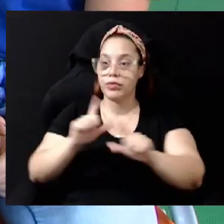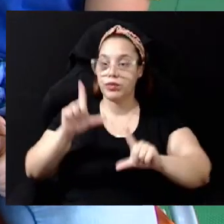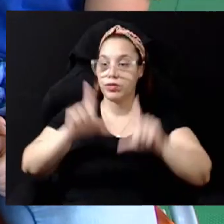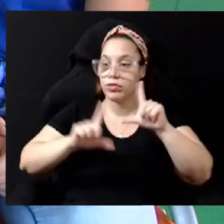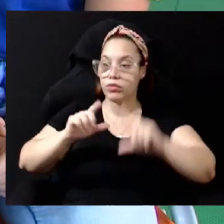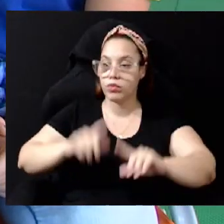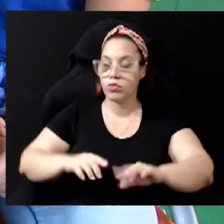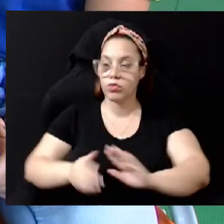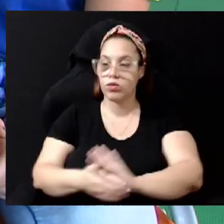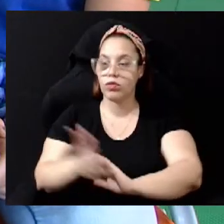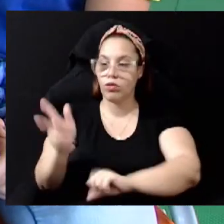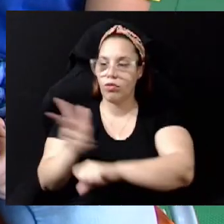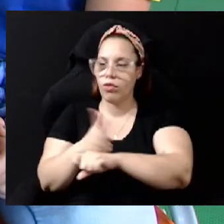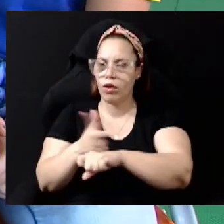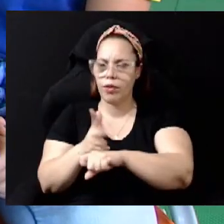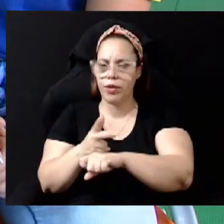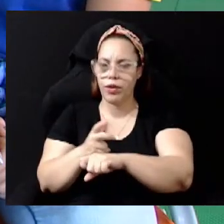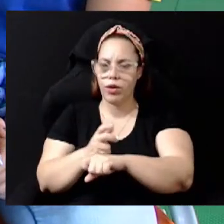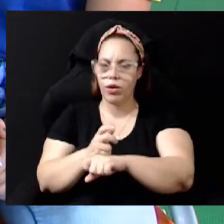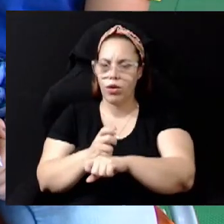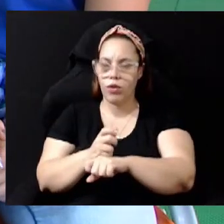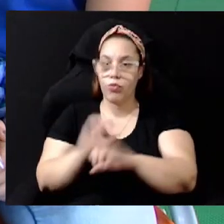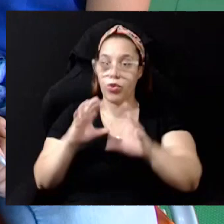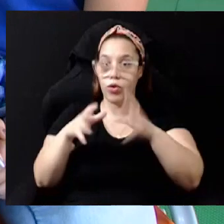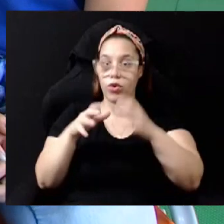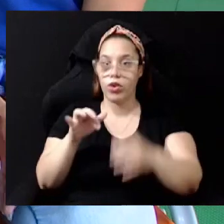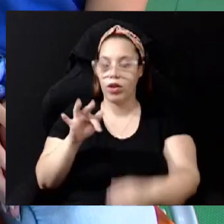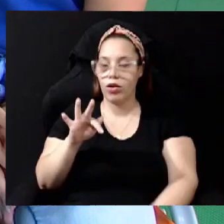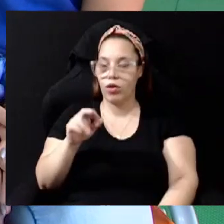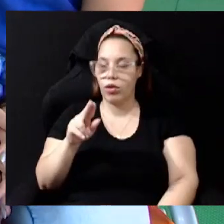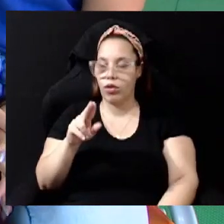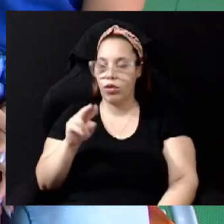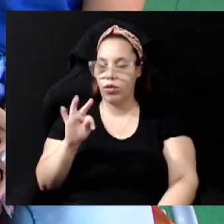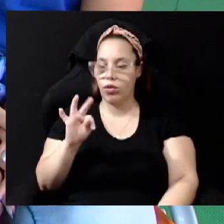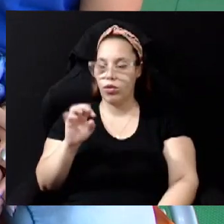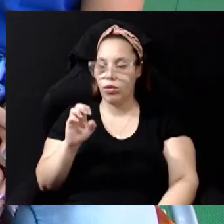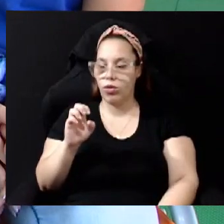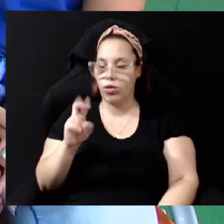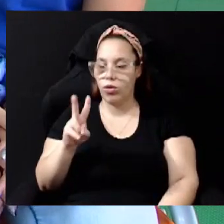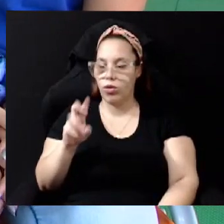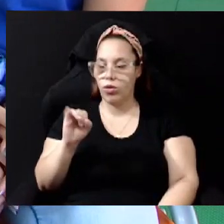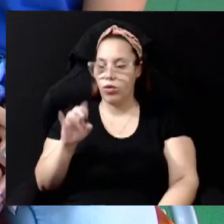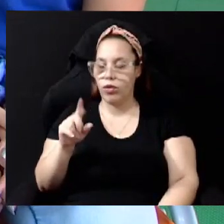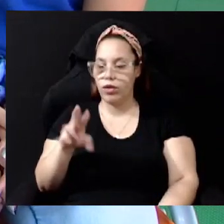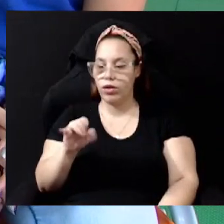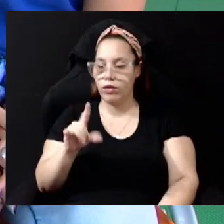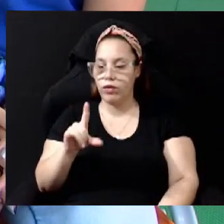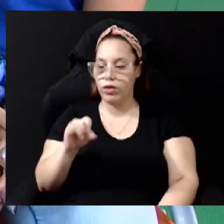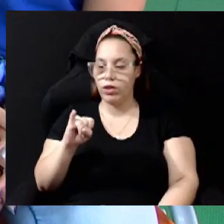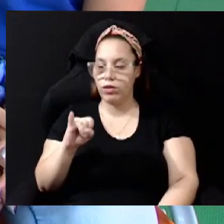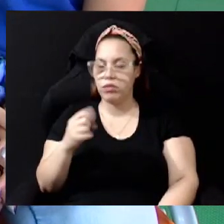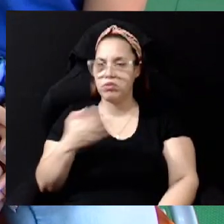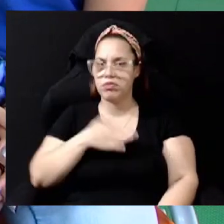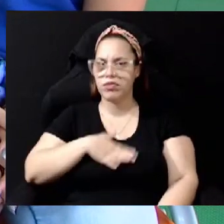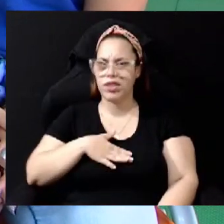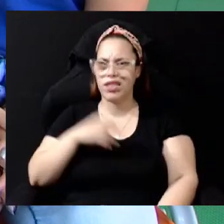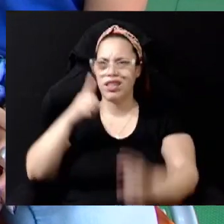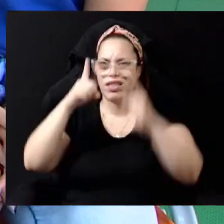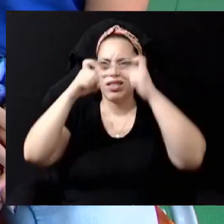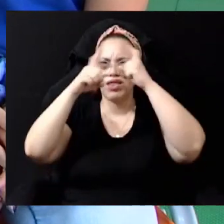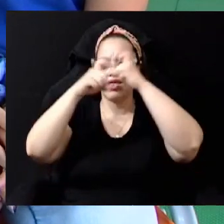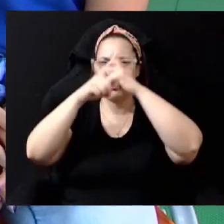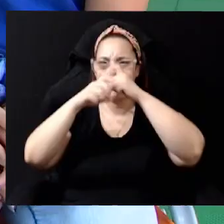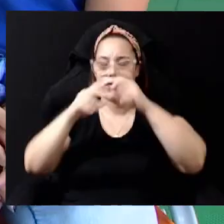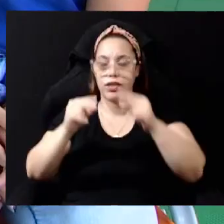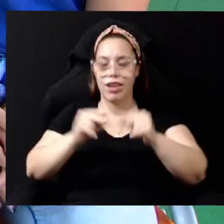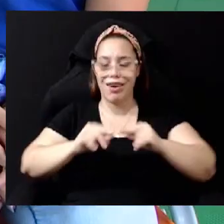da gravação, você também joga futebol, eu também. Sim, e tal. Mas o futebol não tem nas escolas, né? É muito